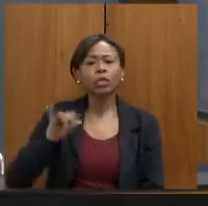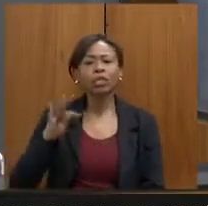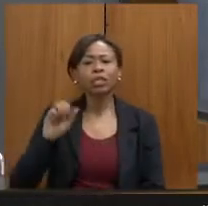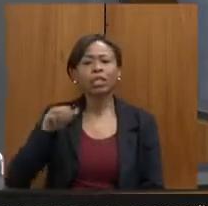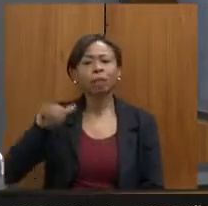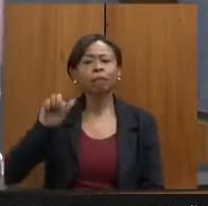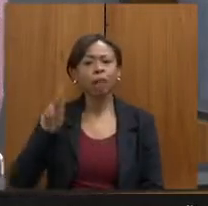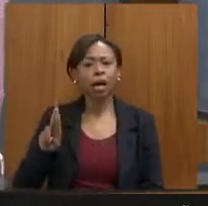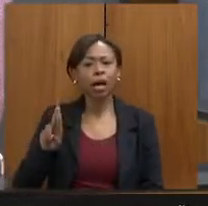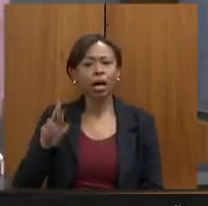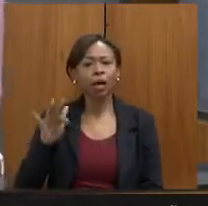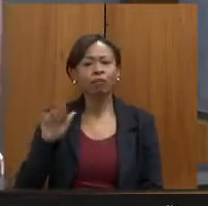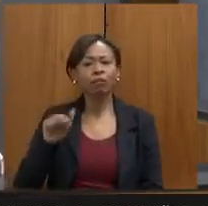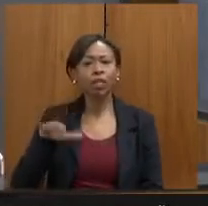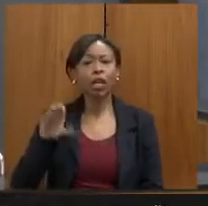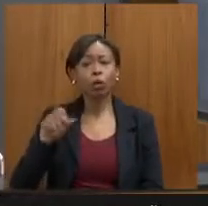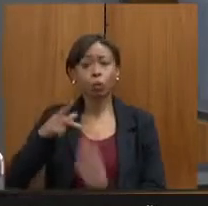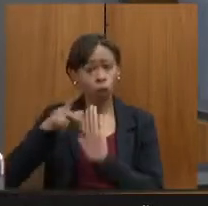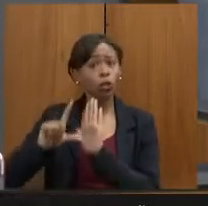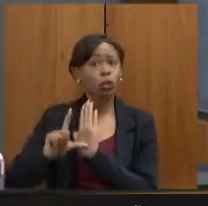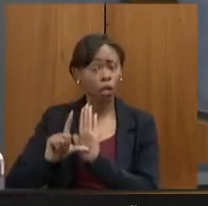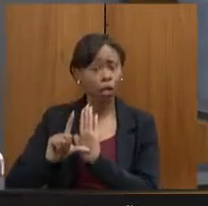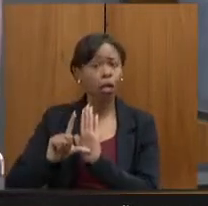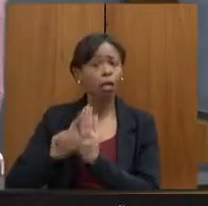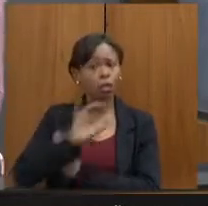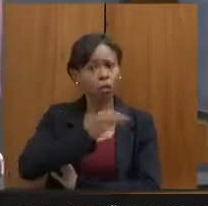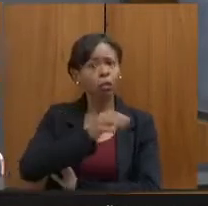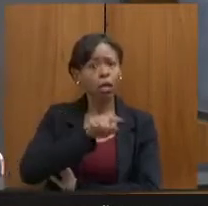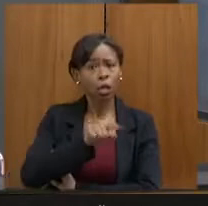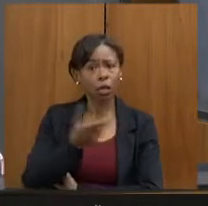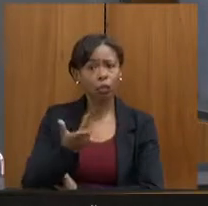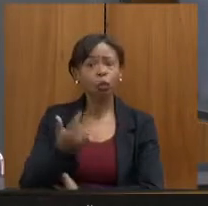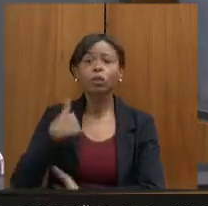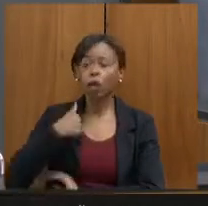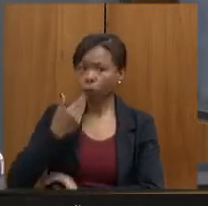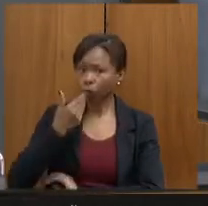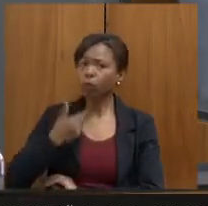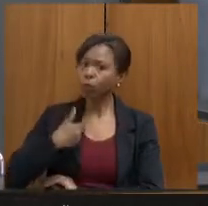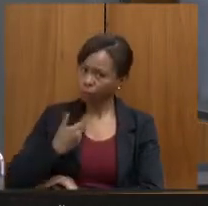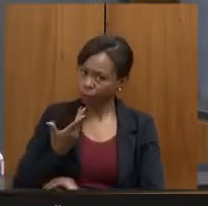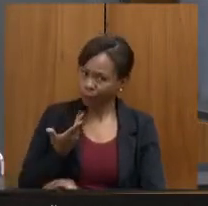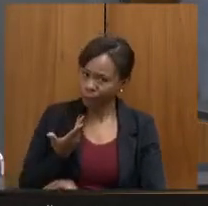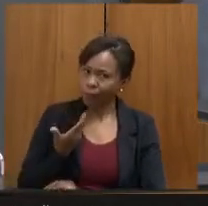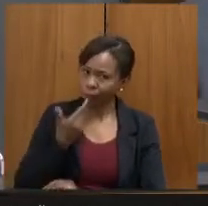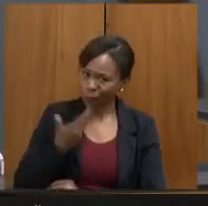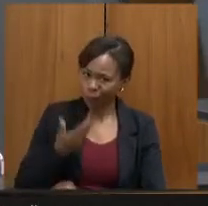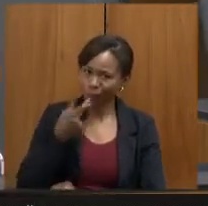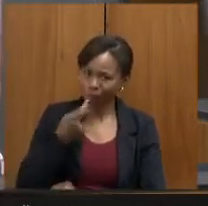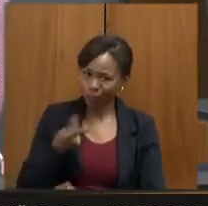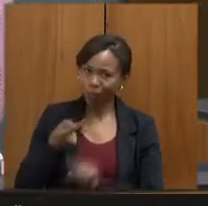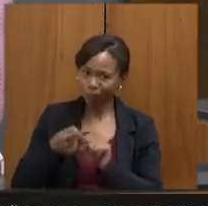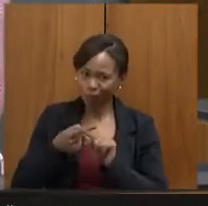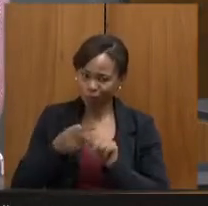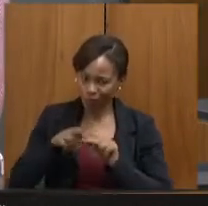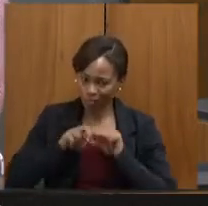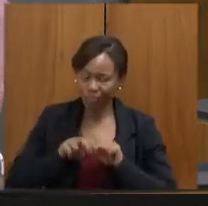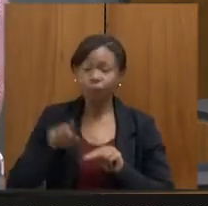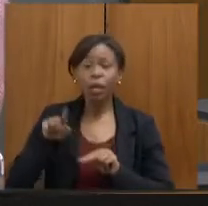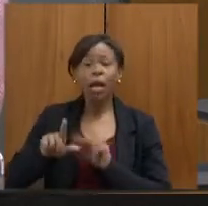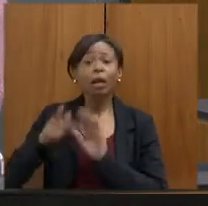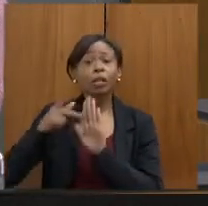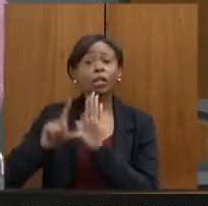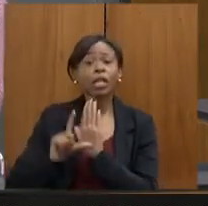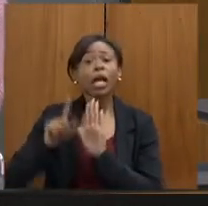é só o projeto de lei Exatamente é isso que me motivou a pediu pela ordem projeto ele inclusive de